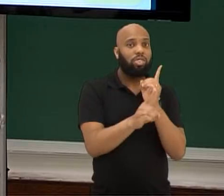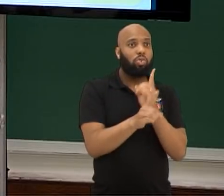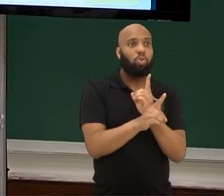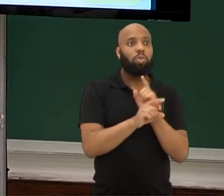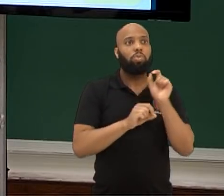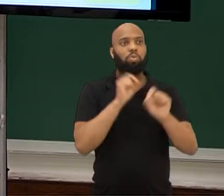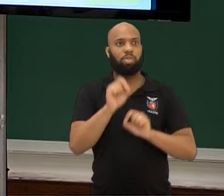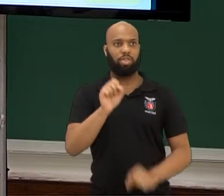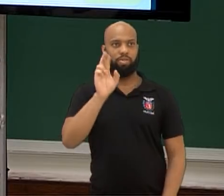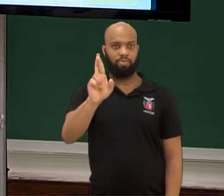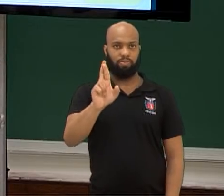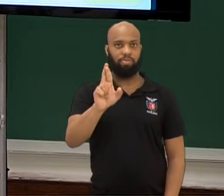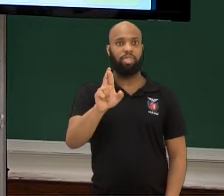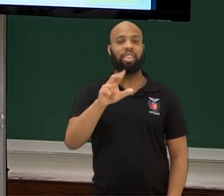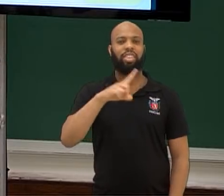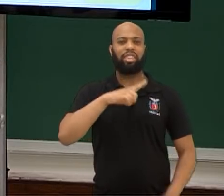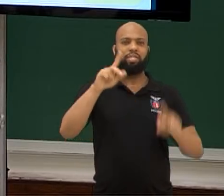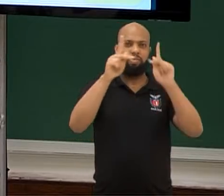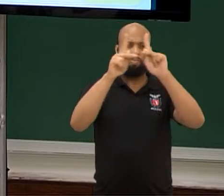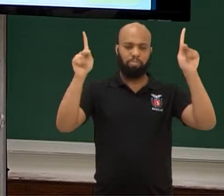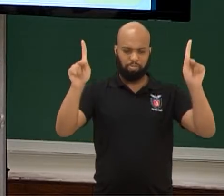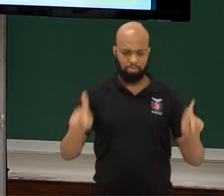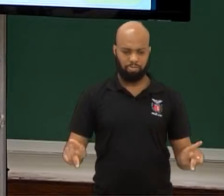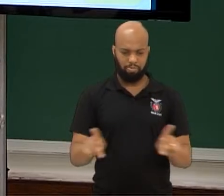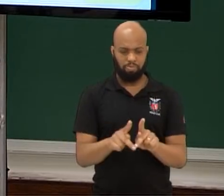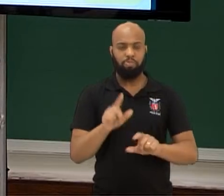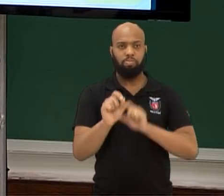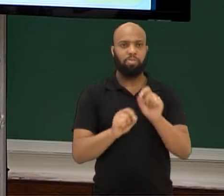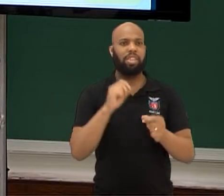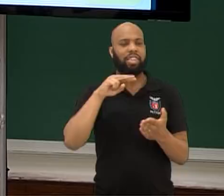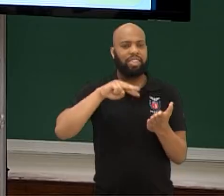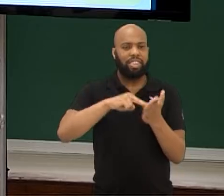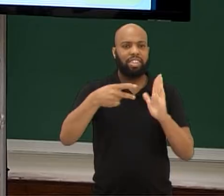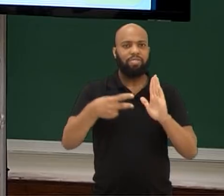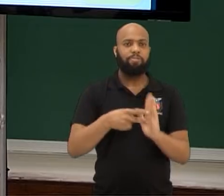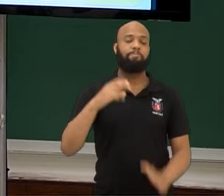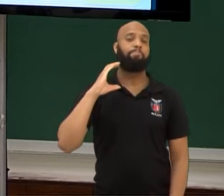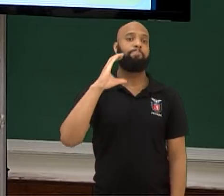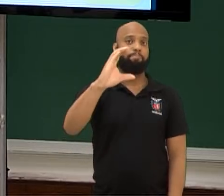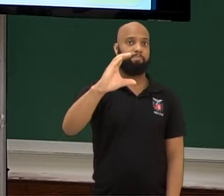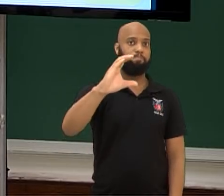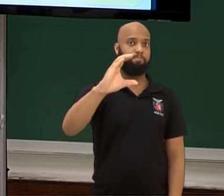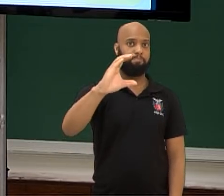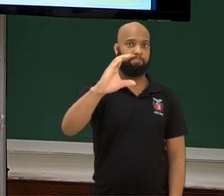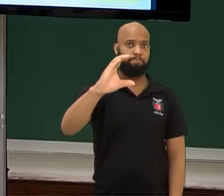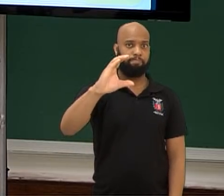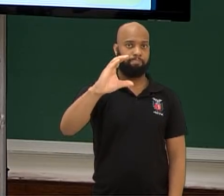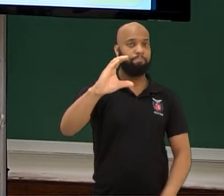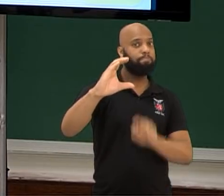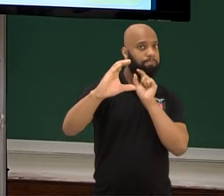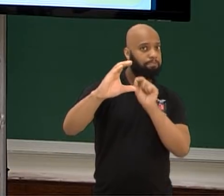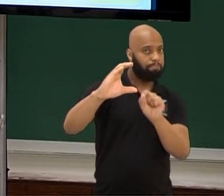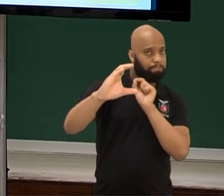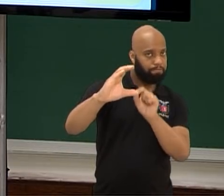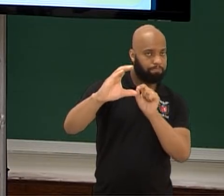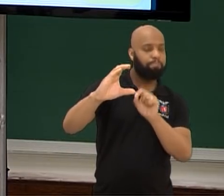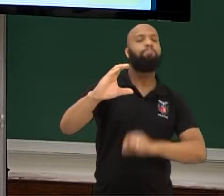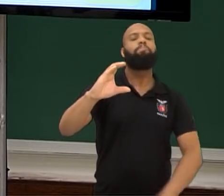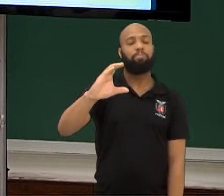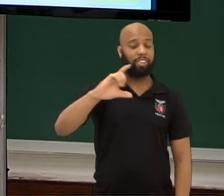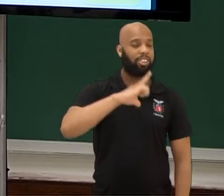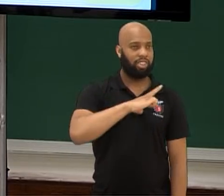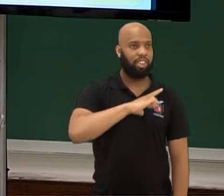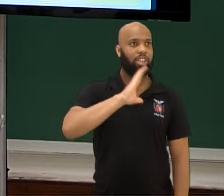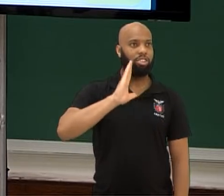em perímetro do círculo. Perímetro é a mesma coisa que a gente falar do comprimento da